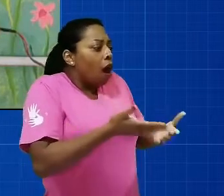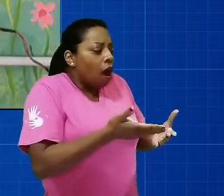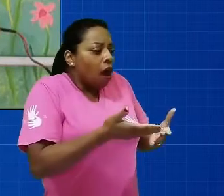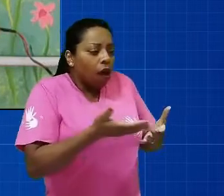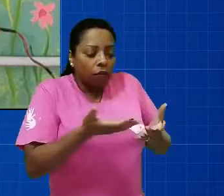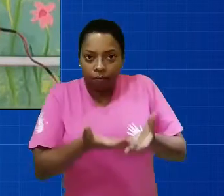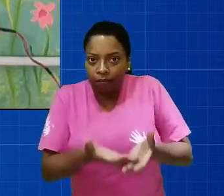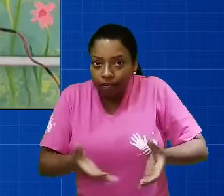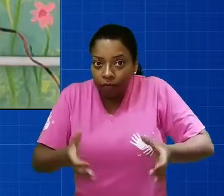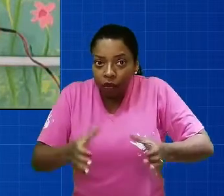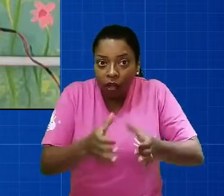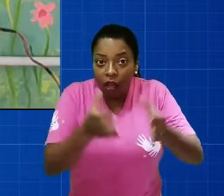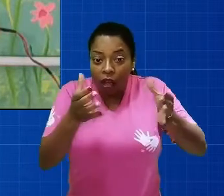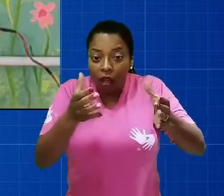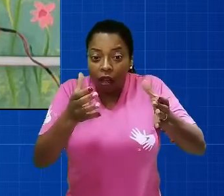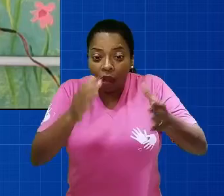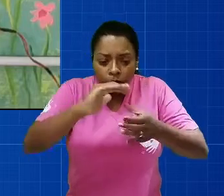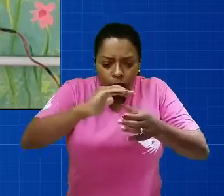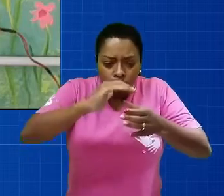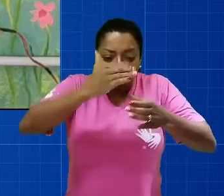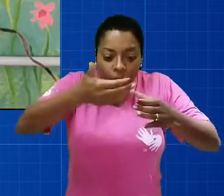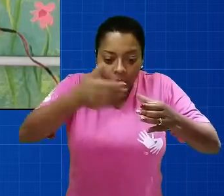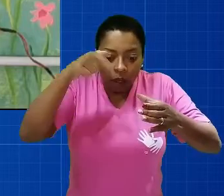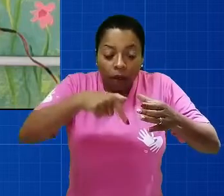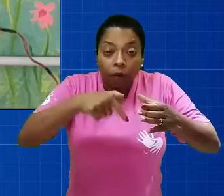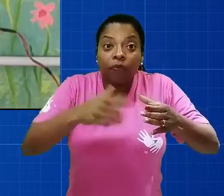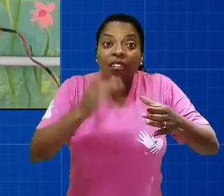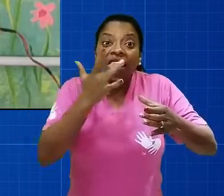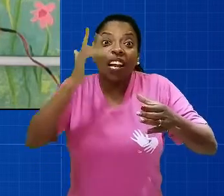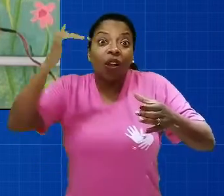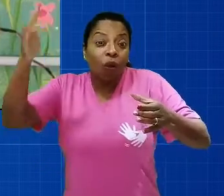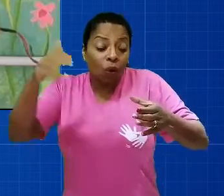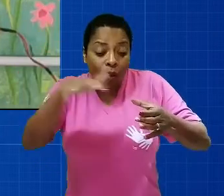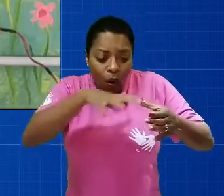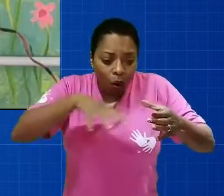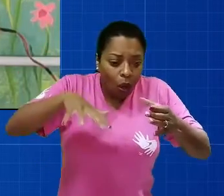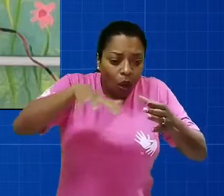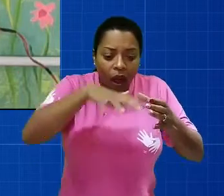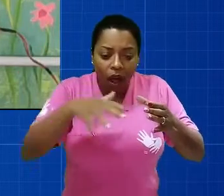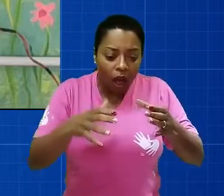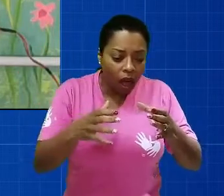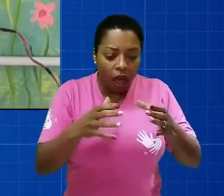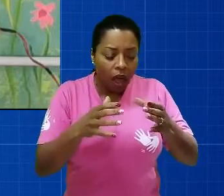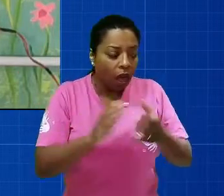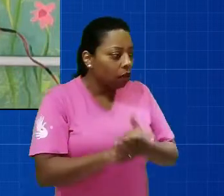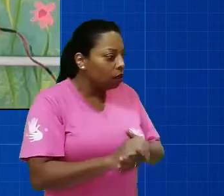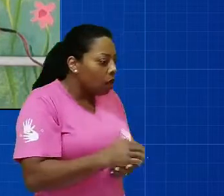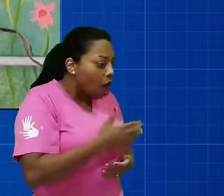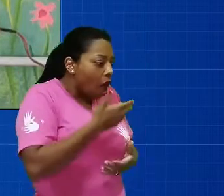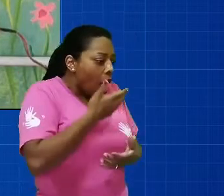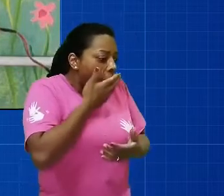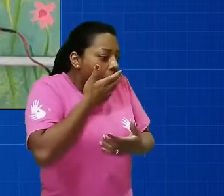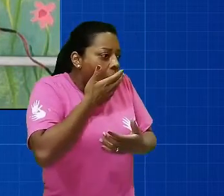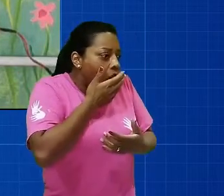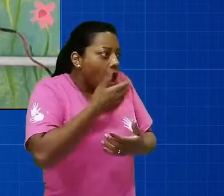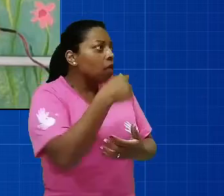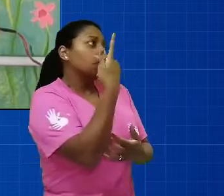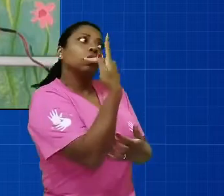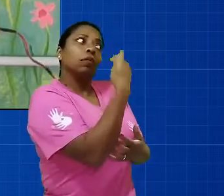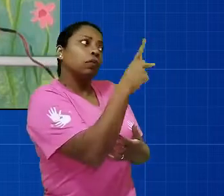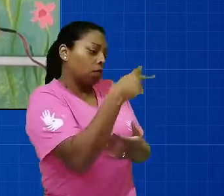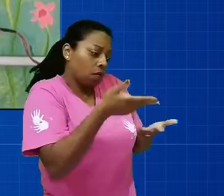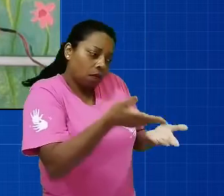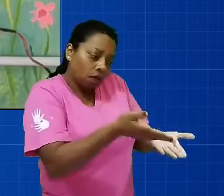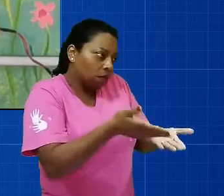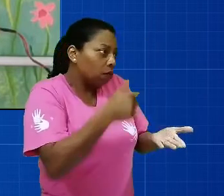um jarro cheio de moedas de ouro. Azan então disse: ó, meu amigo, mas esse tesouro é seu,